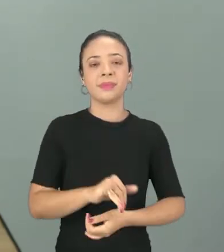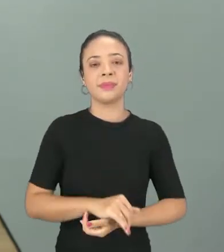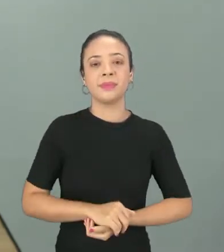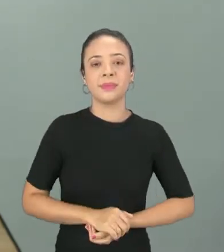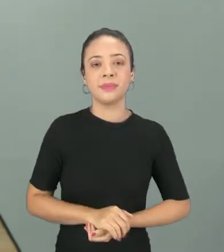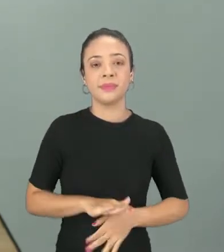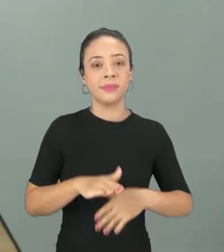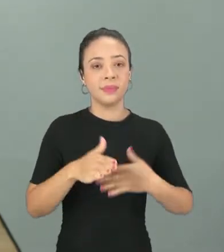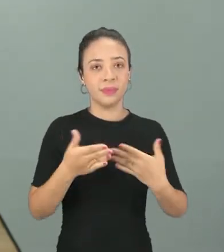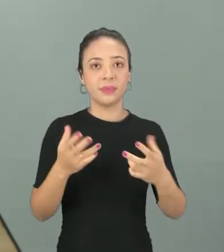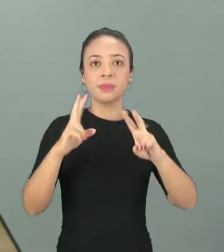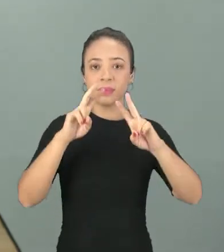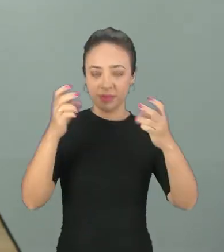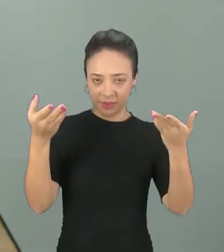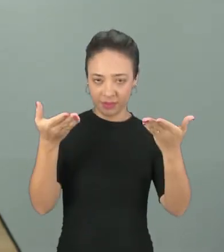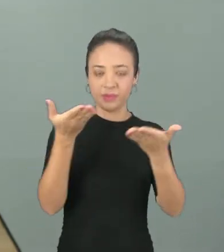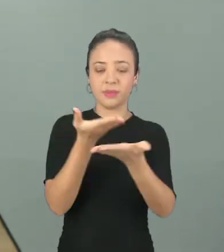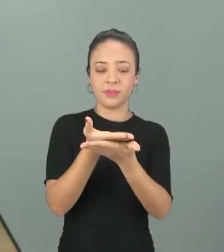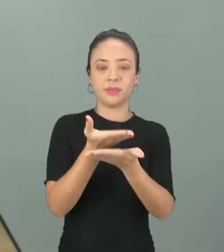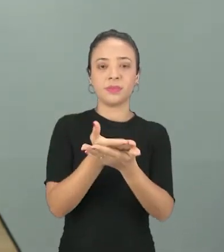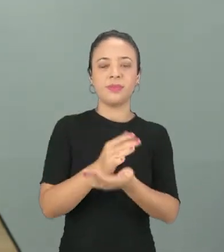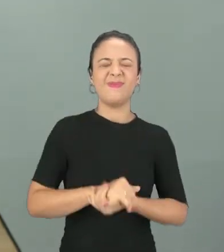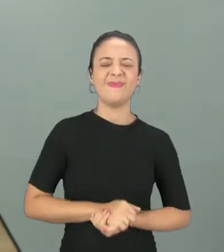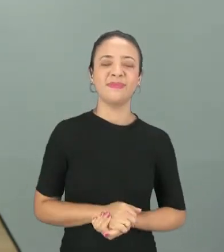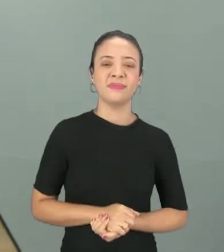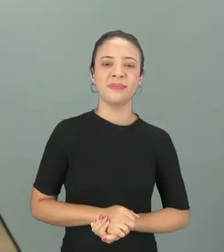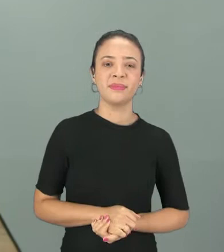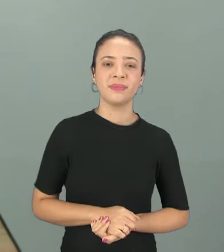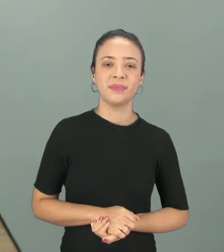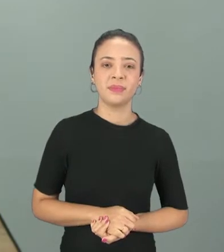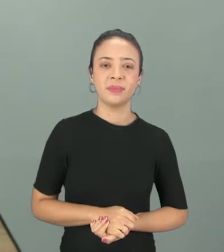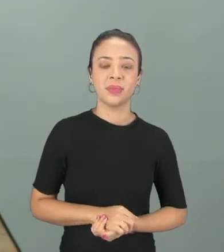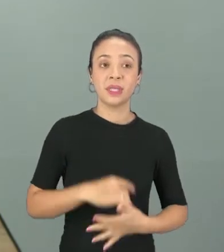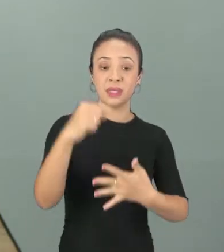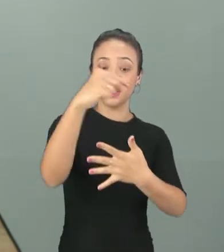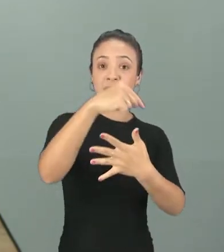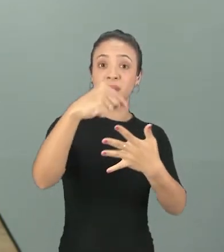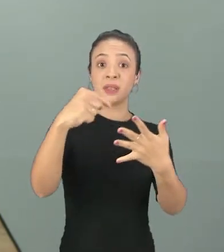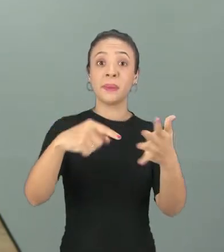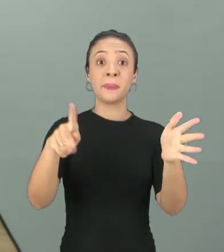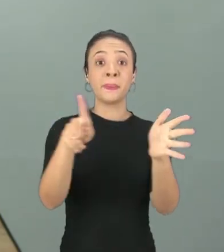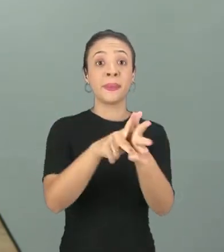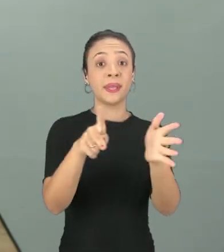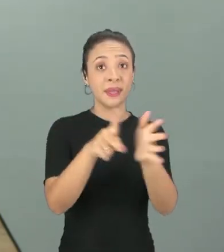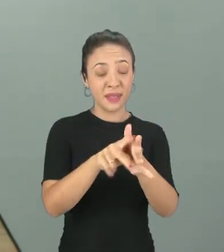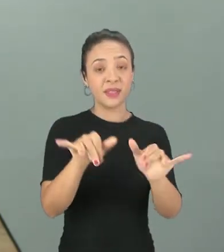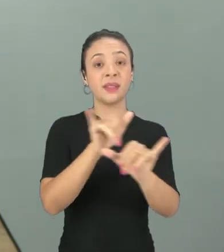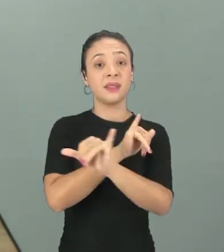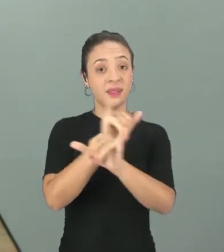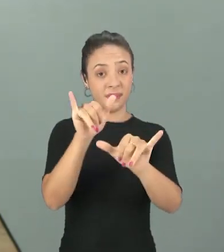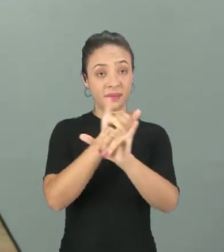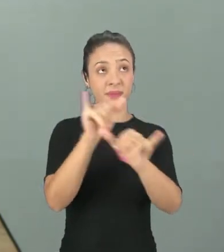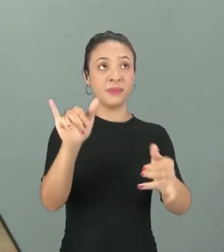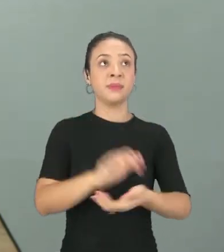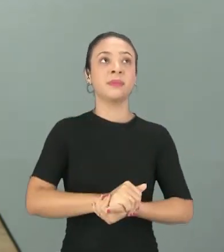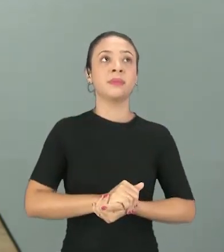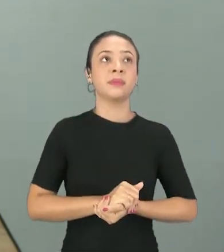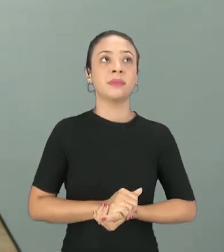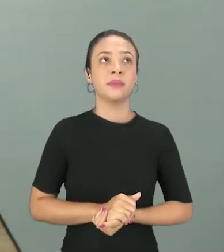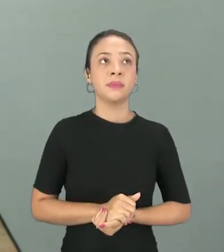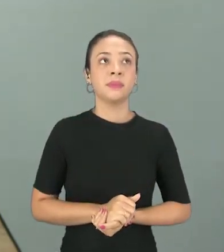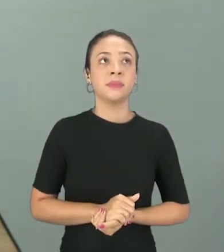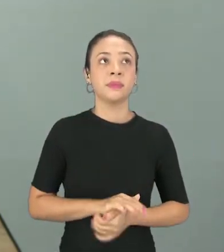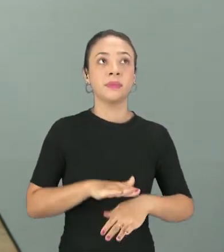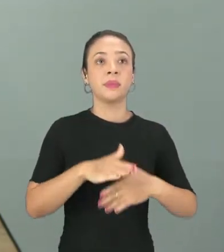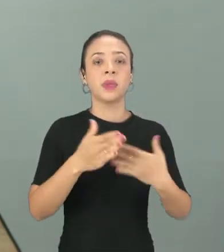é exatamente sobre isso que nós vamos estudar, sobre os elementos que fazem parte de uma notícia. E aí